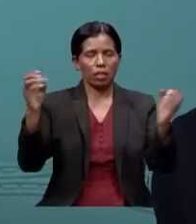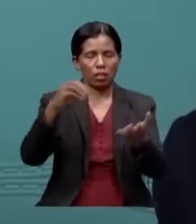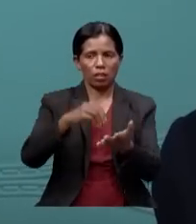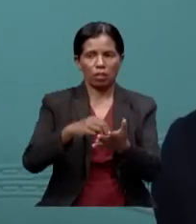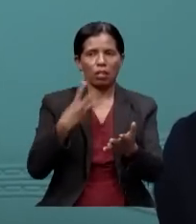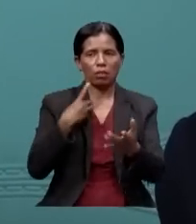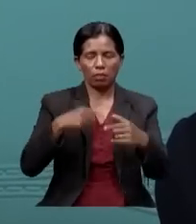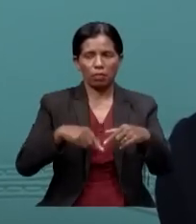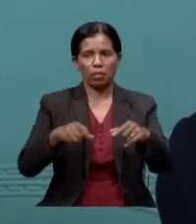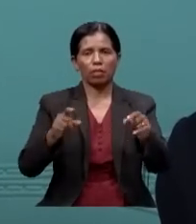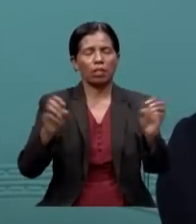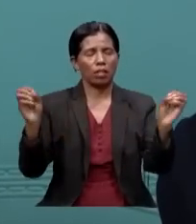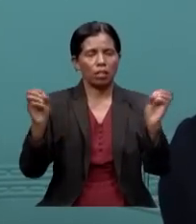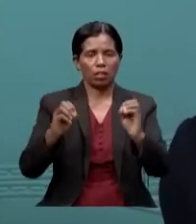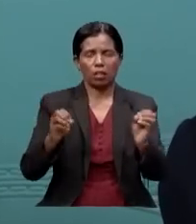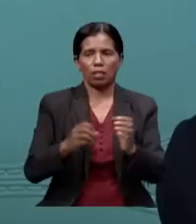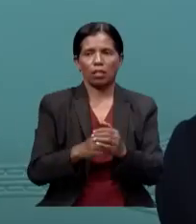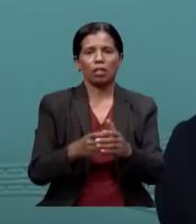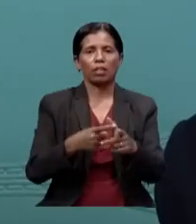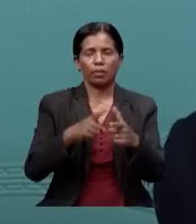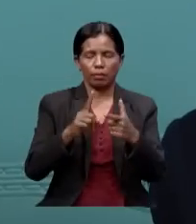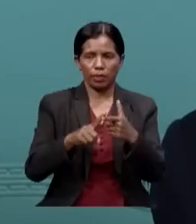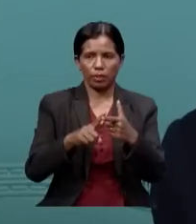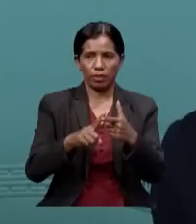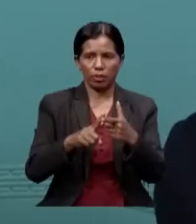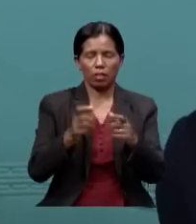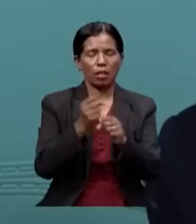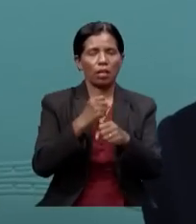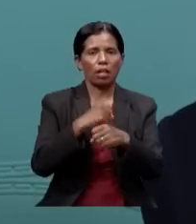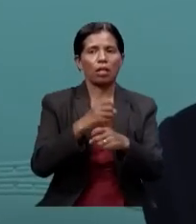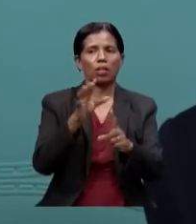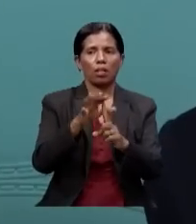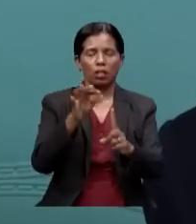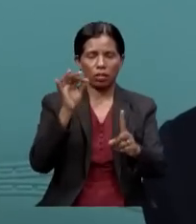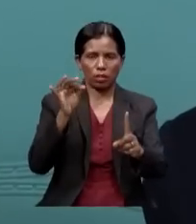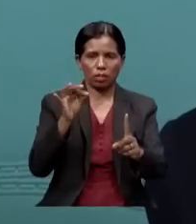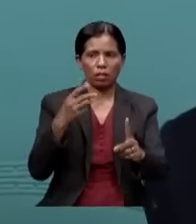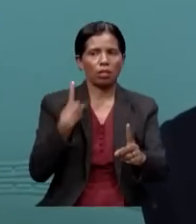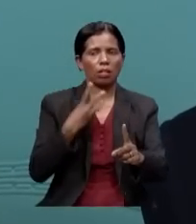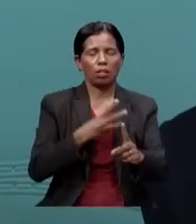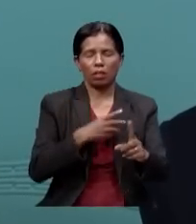que a embaixada se lá manipula para depois a eleição, a mi si